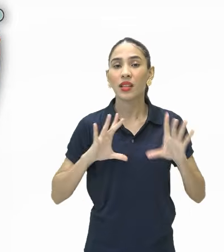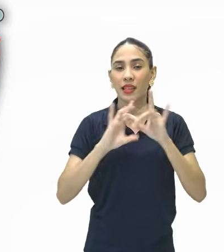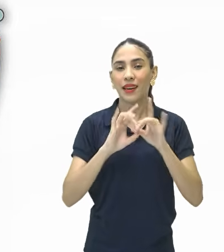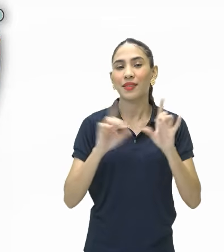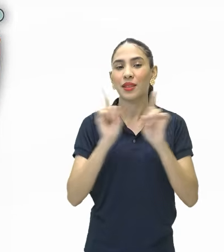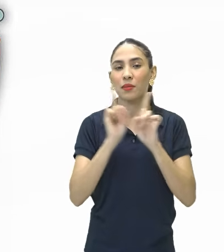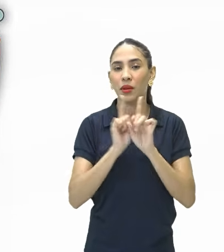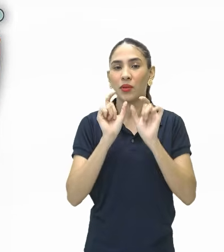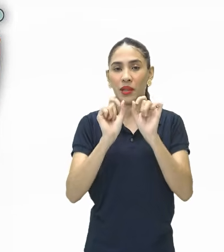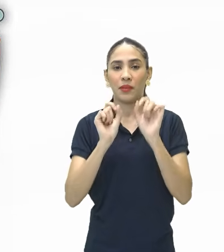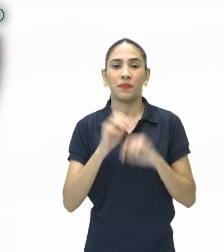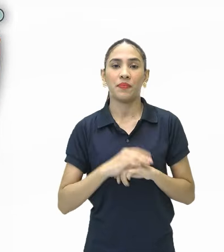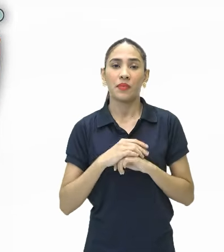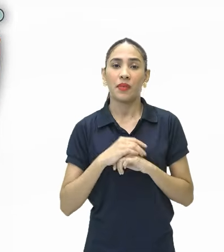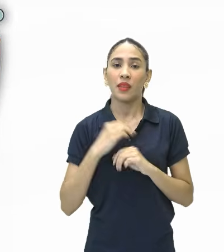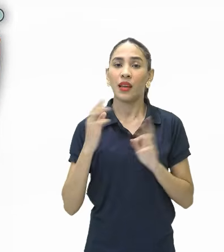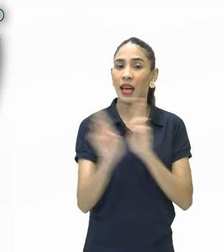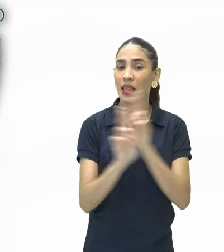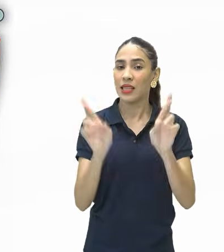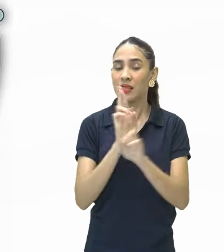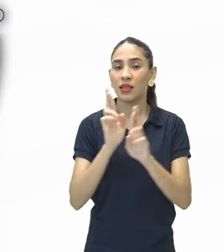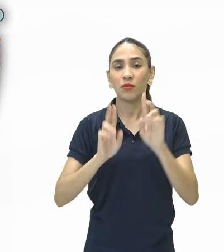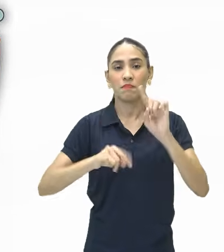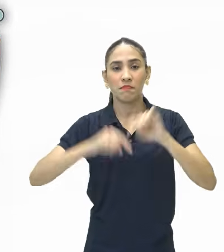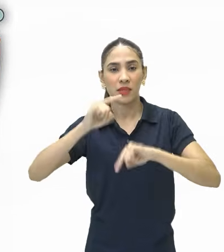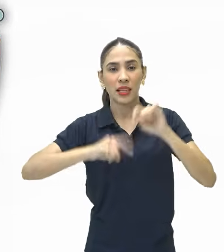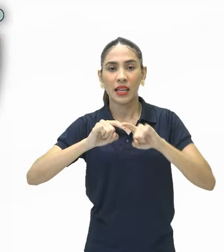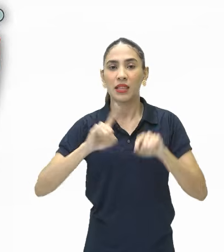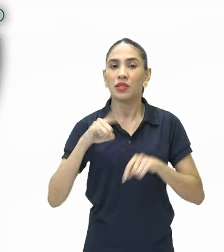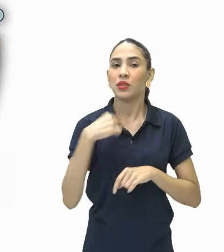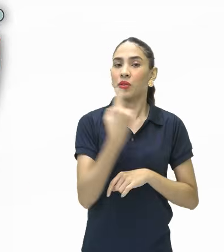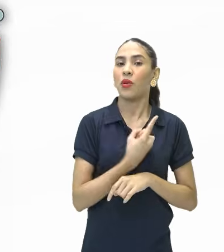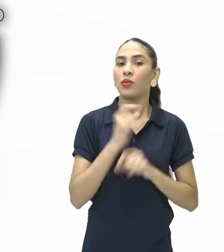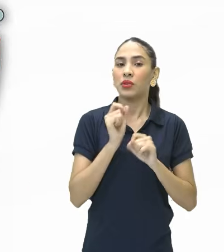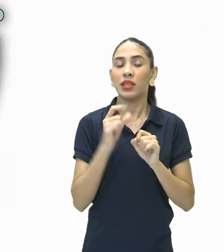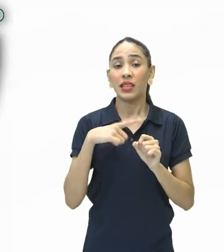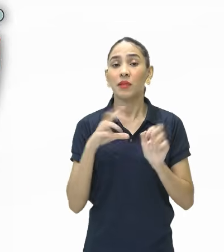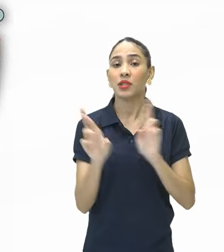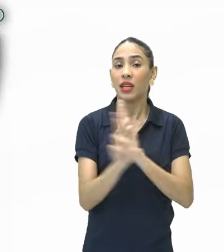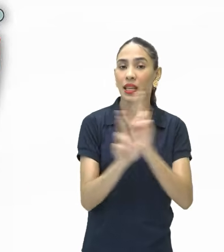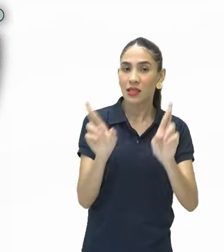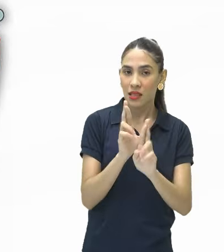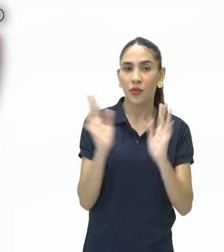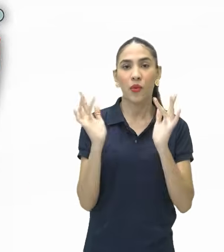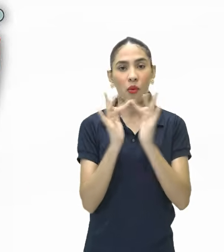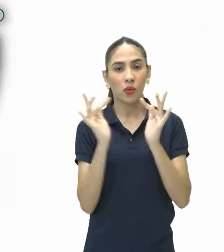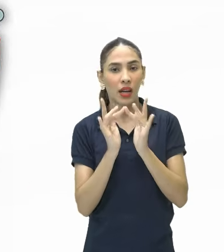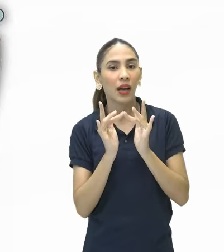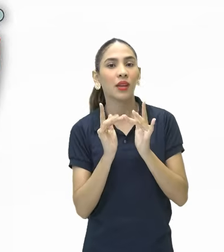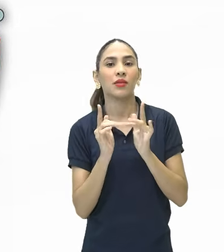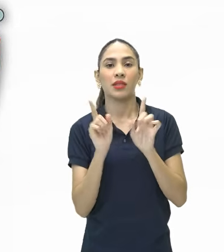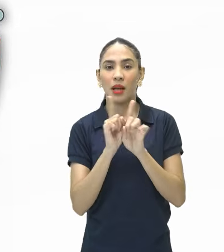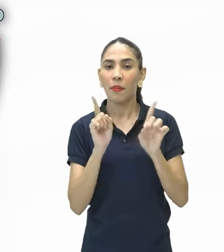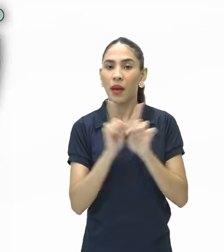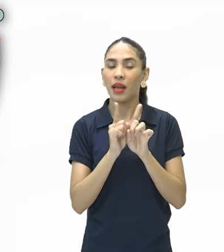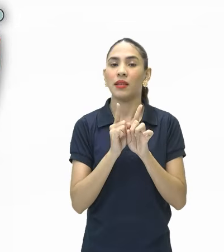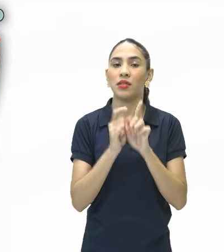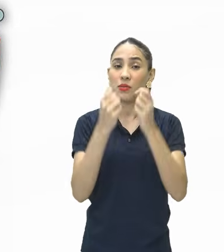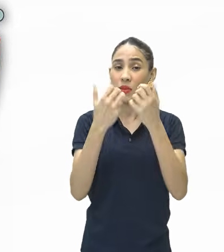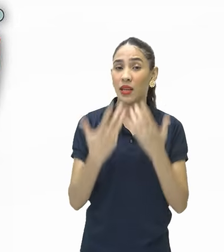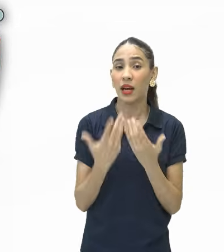ligado isso com relação aos objetos que nós nos relacionamos, que nós